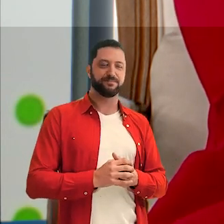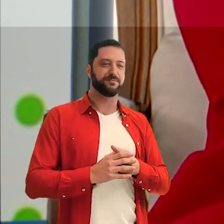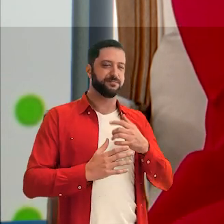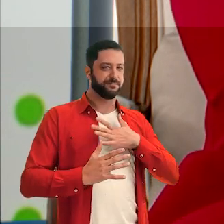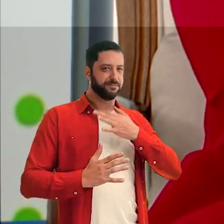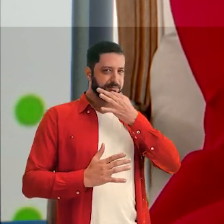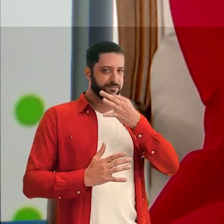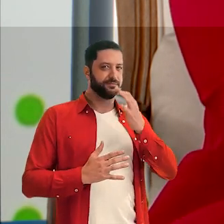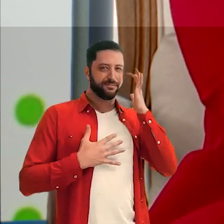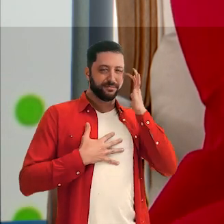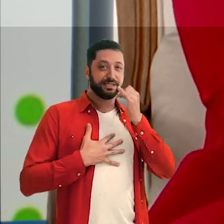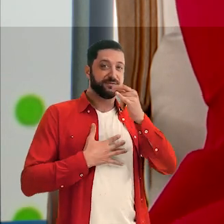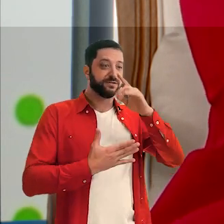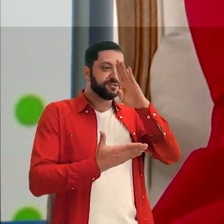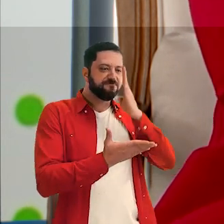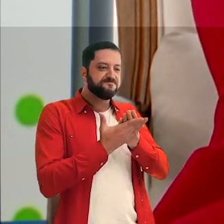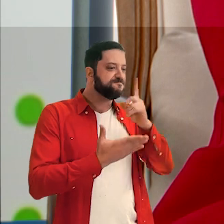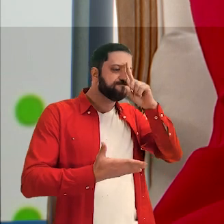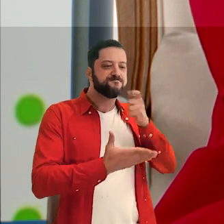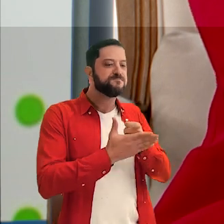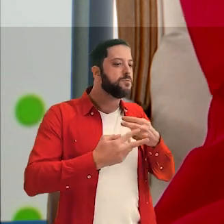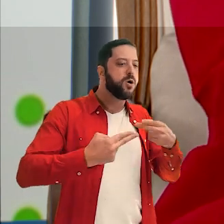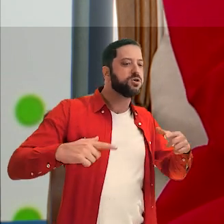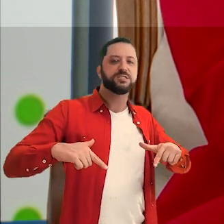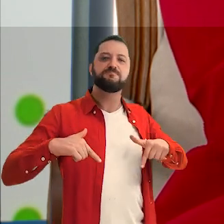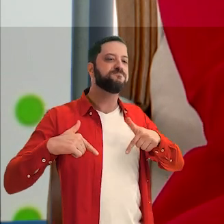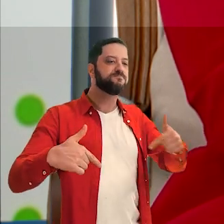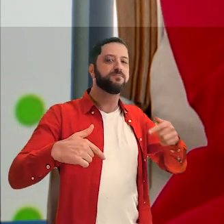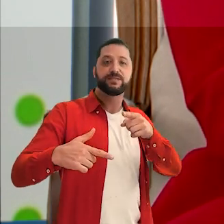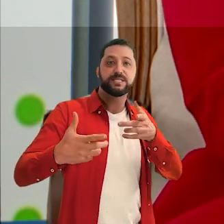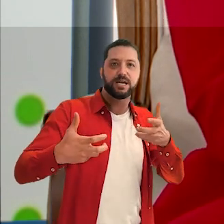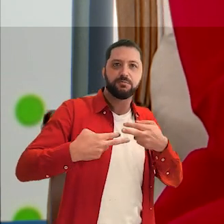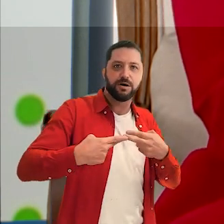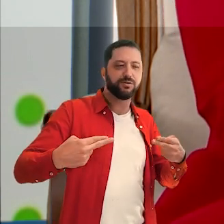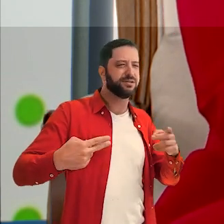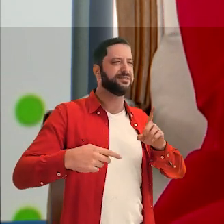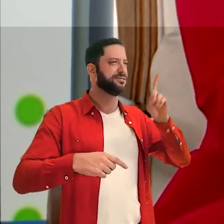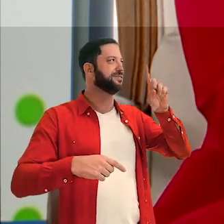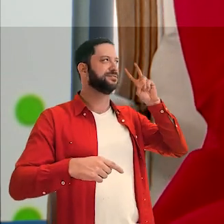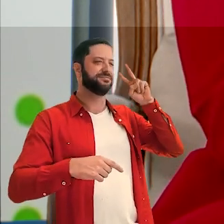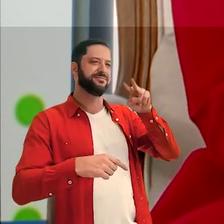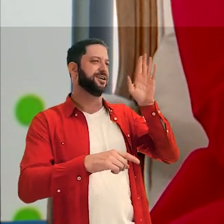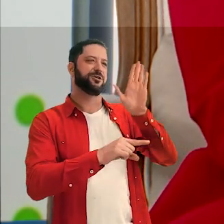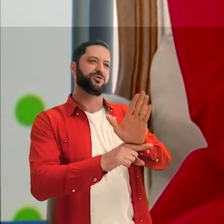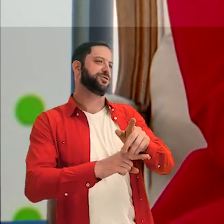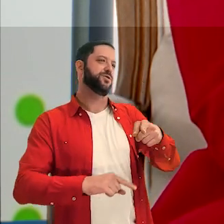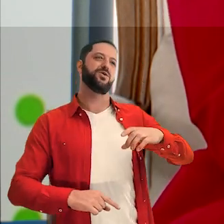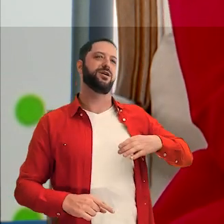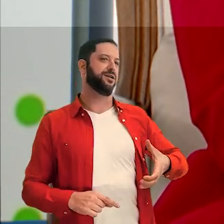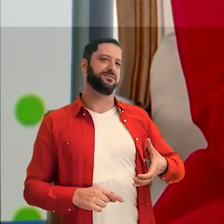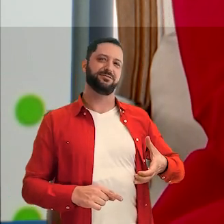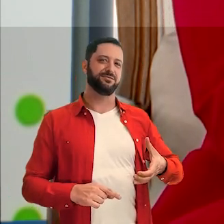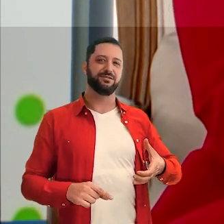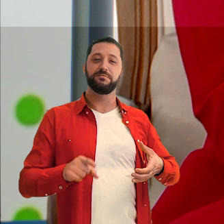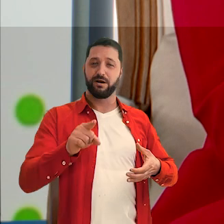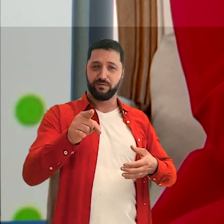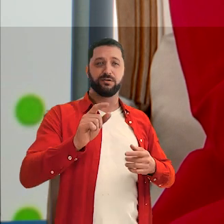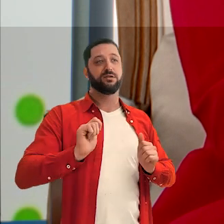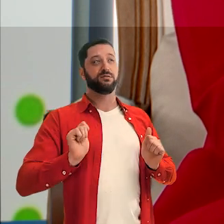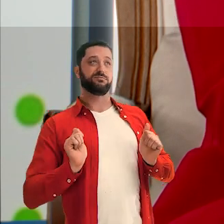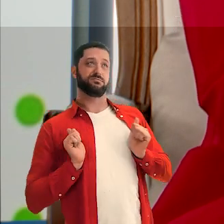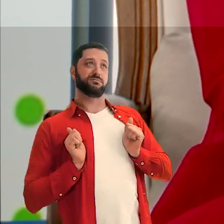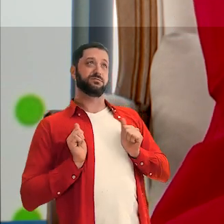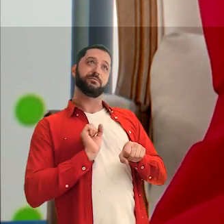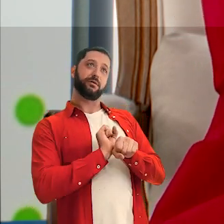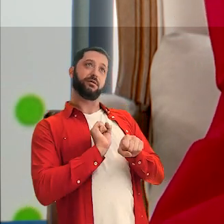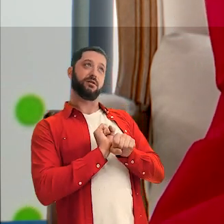Eu acredito que quando você toma uma decisão e chega aquela hora do basta, de você olhar... Deus, ele vai te dando a coragem. Só que